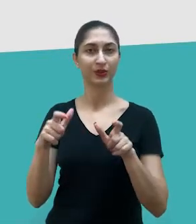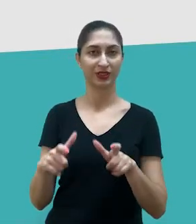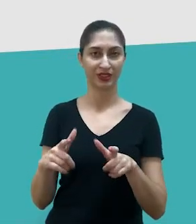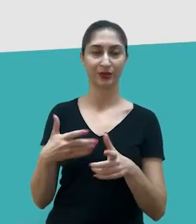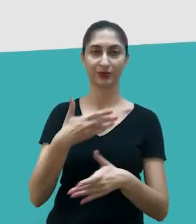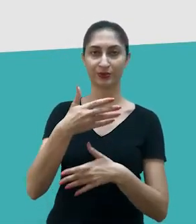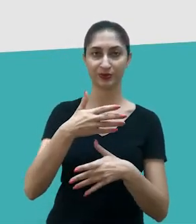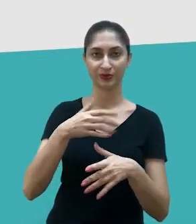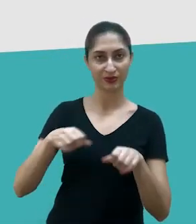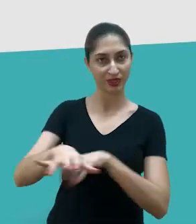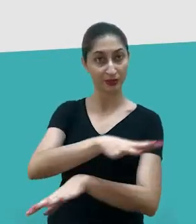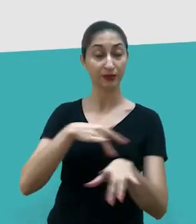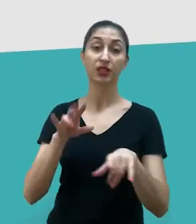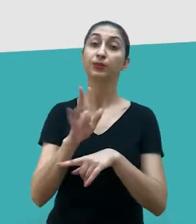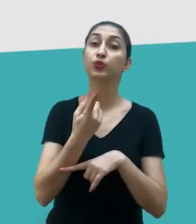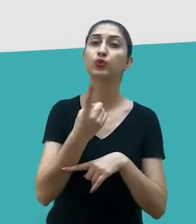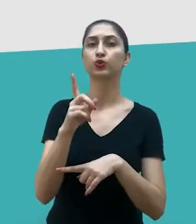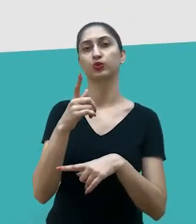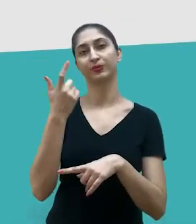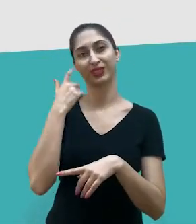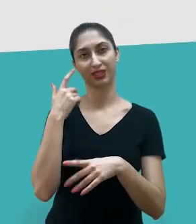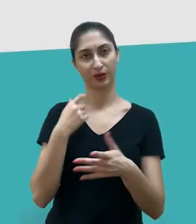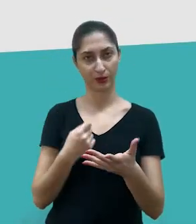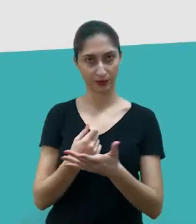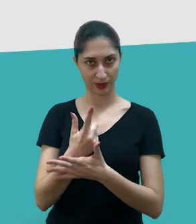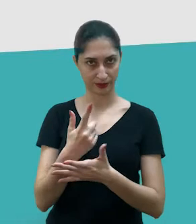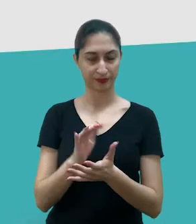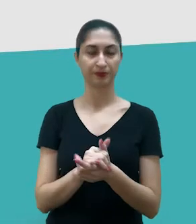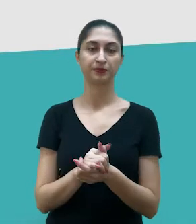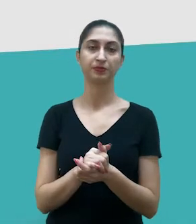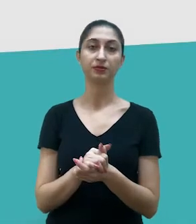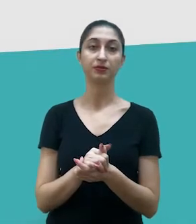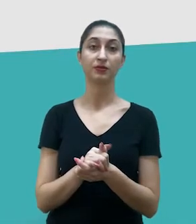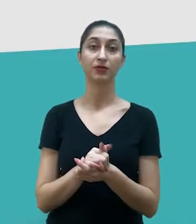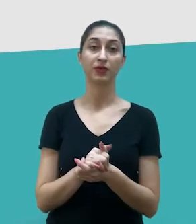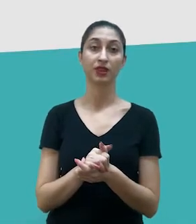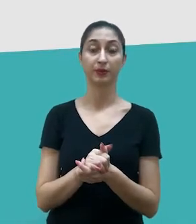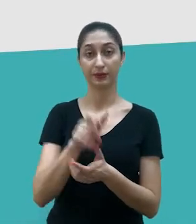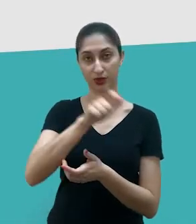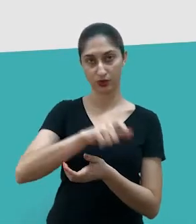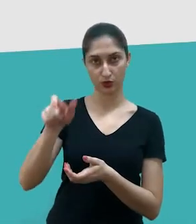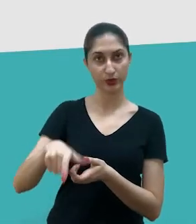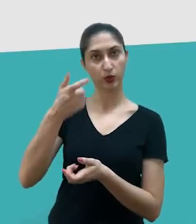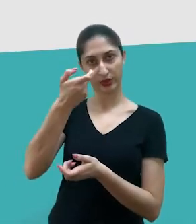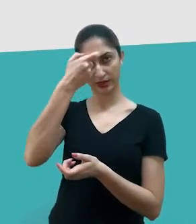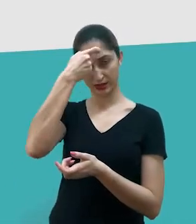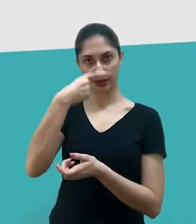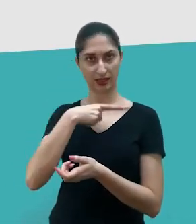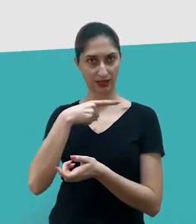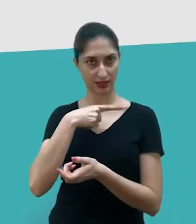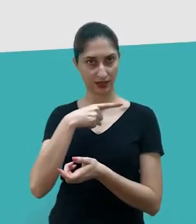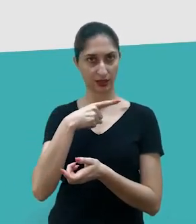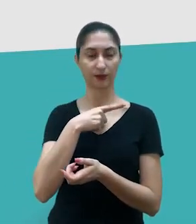por último, pensar em comprar. Seguindo mais adiante, o consumidor consciente, ou